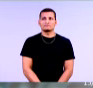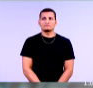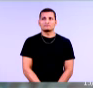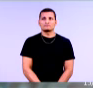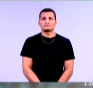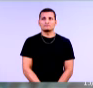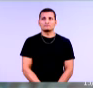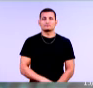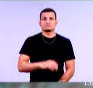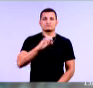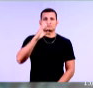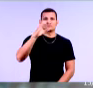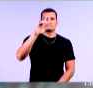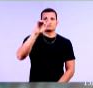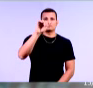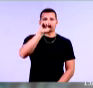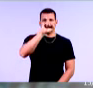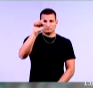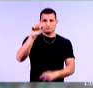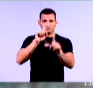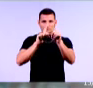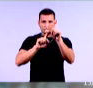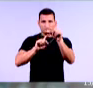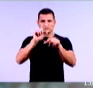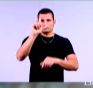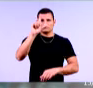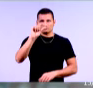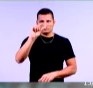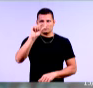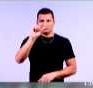Class tudo minúsculo. Isso aqui é tudo minúsculo.